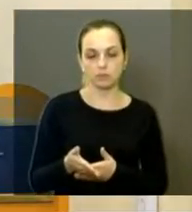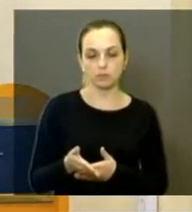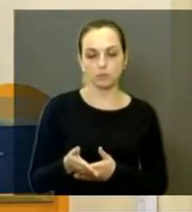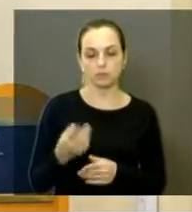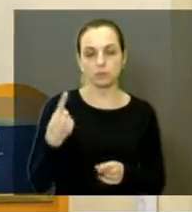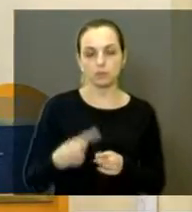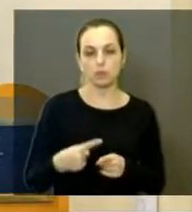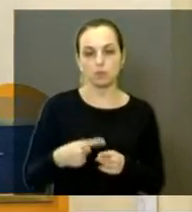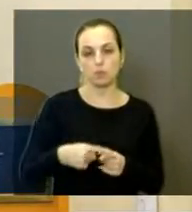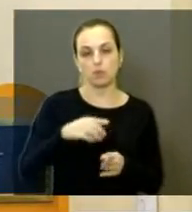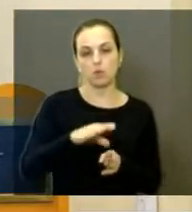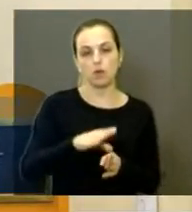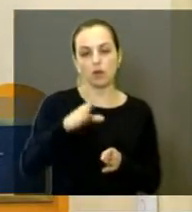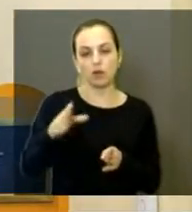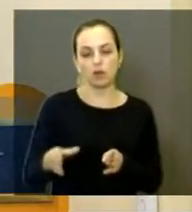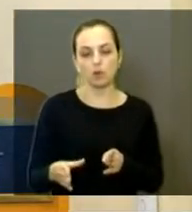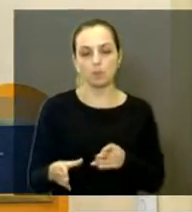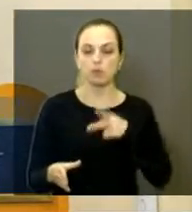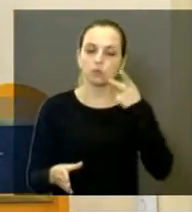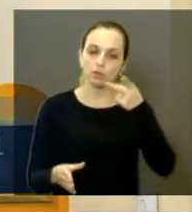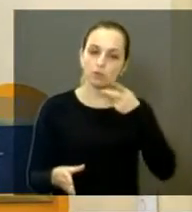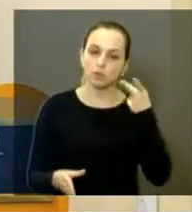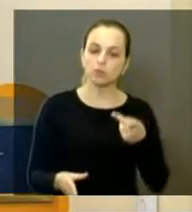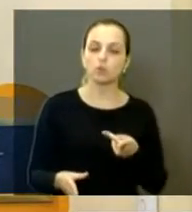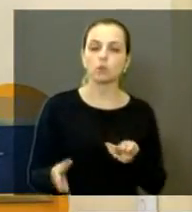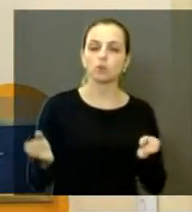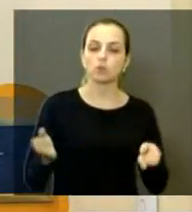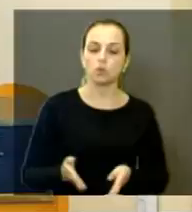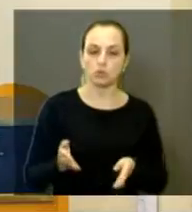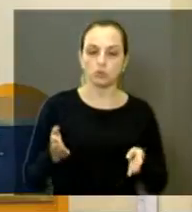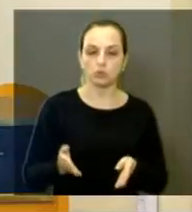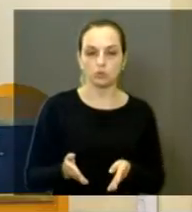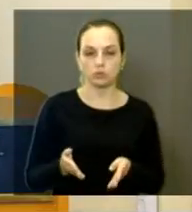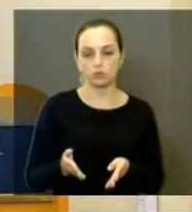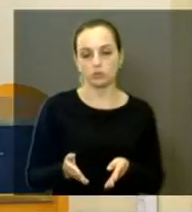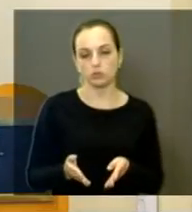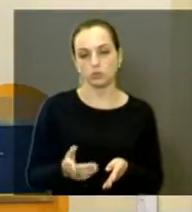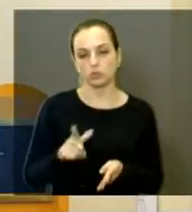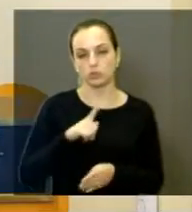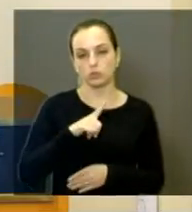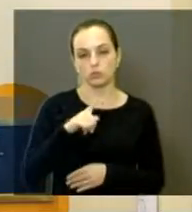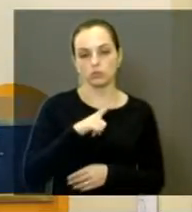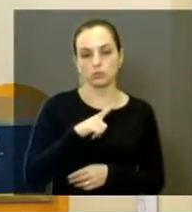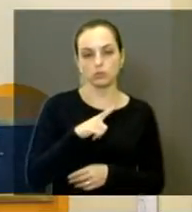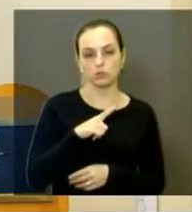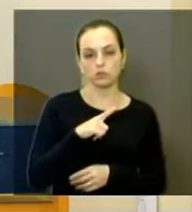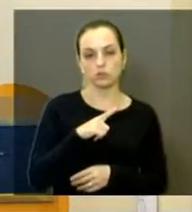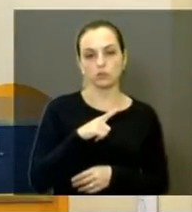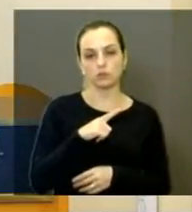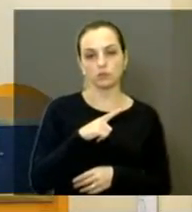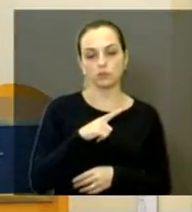porque esta casa de vereador, hoje, tinha